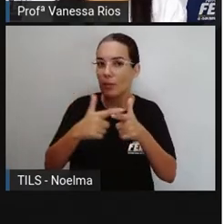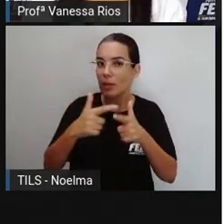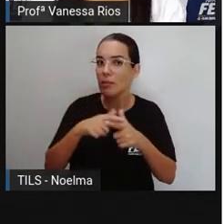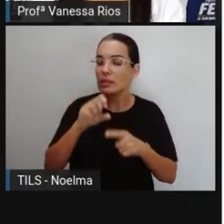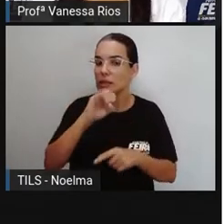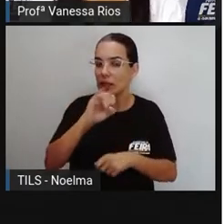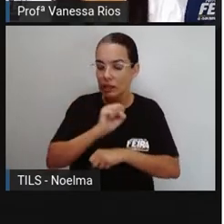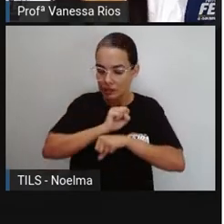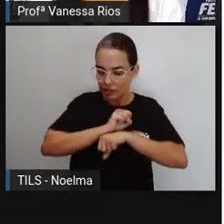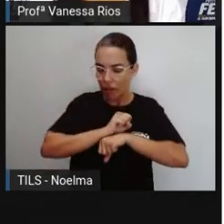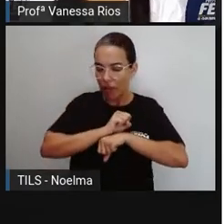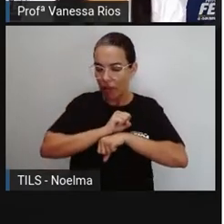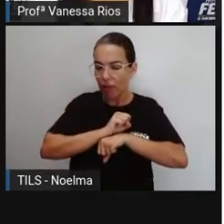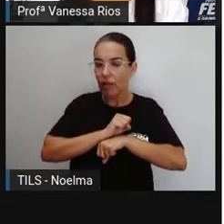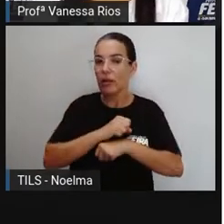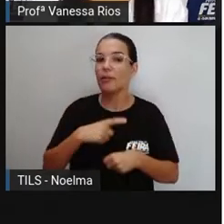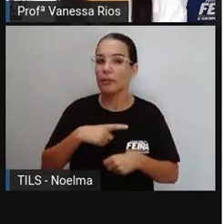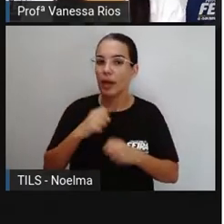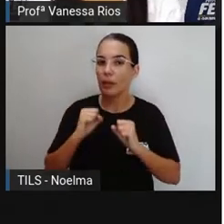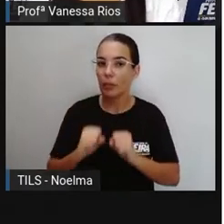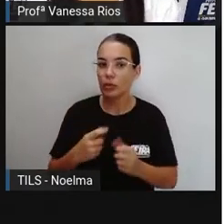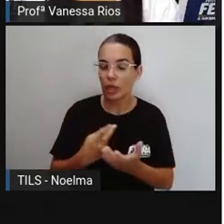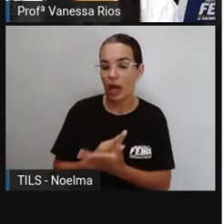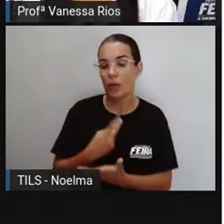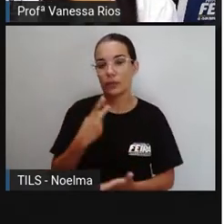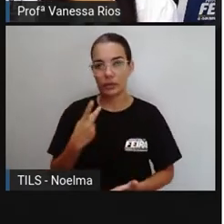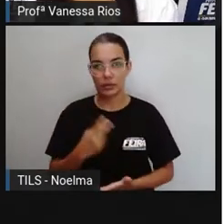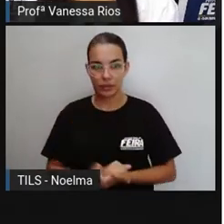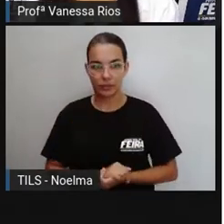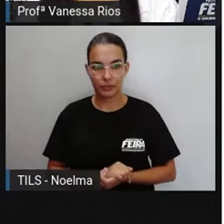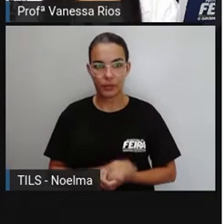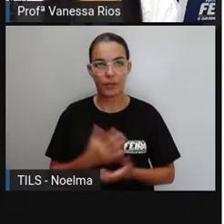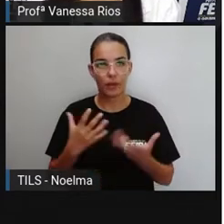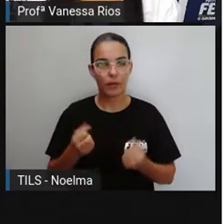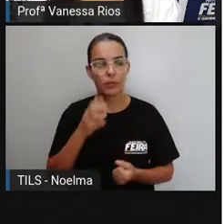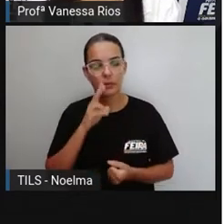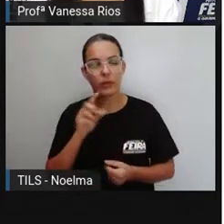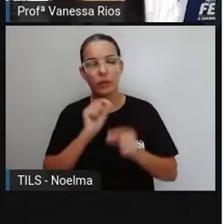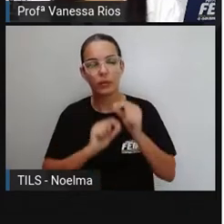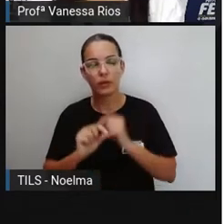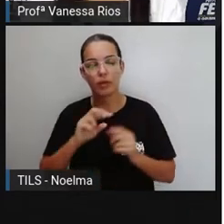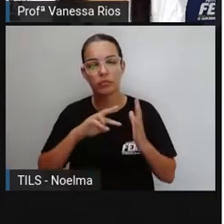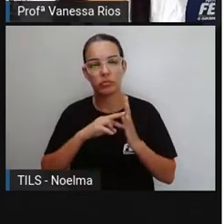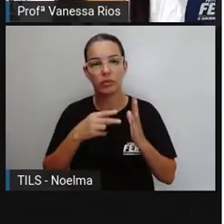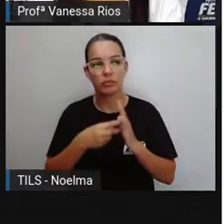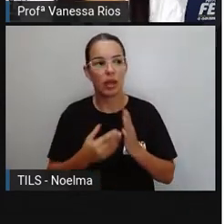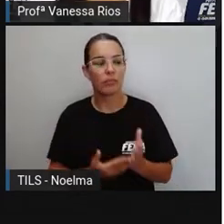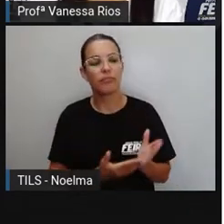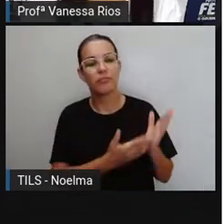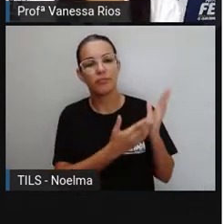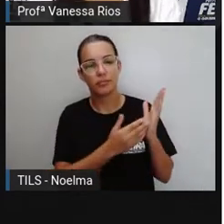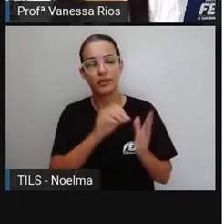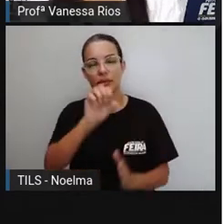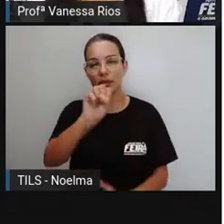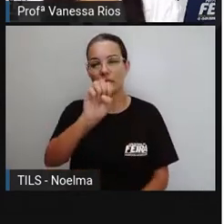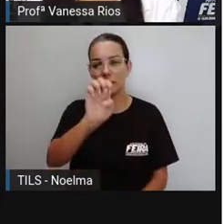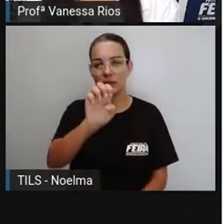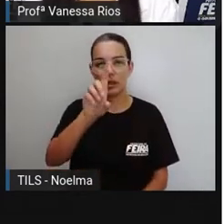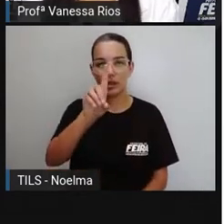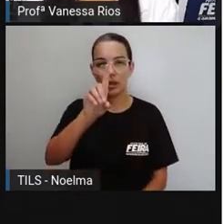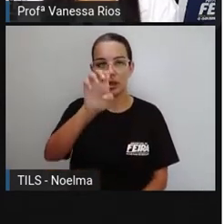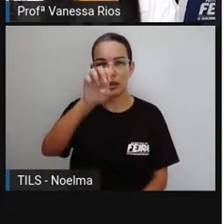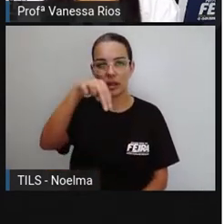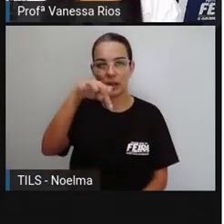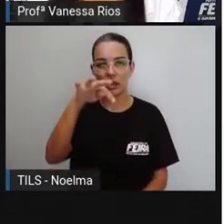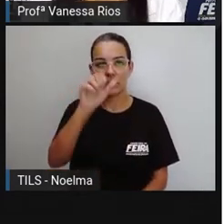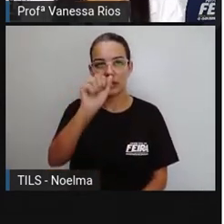pode trazer. Mas aí vamos observar, né, qual o conceito de sedentarismo e perceber de que forma nós podemos